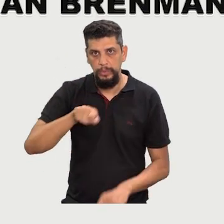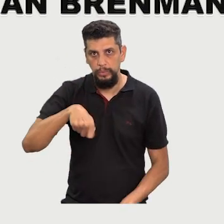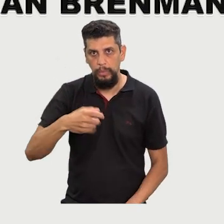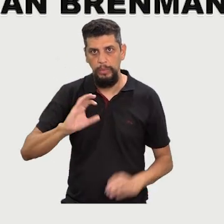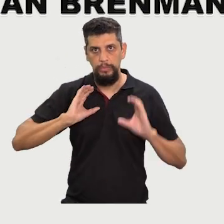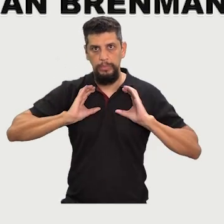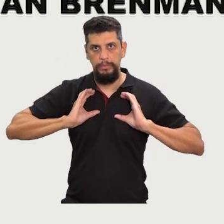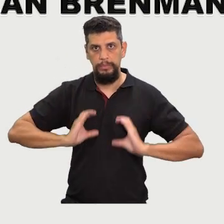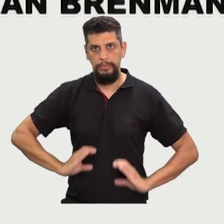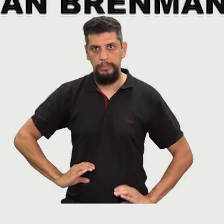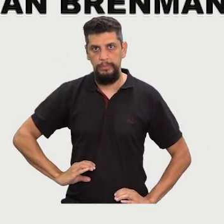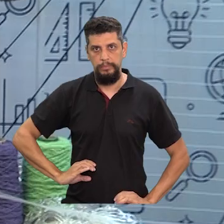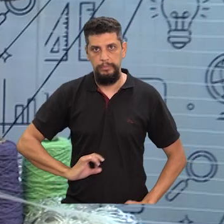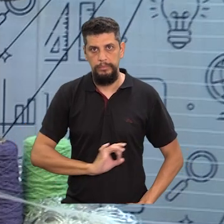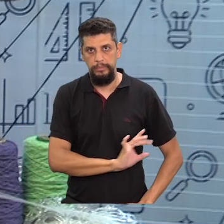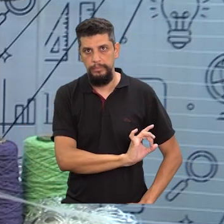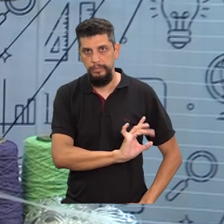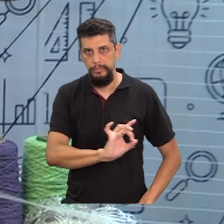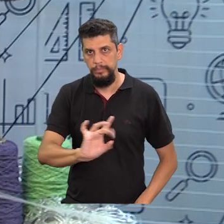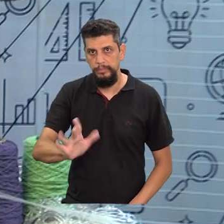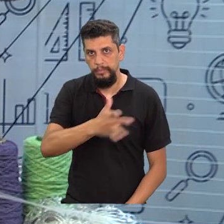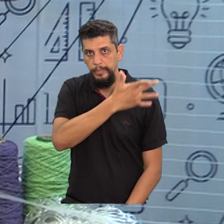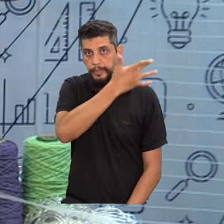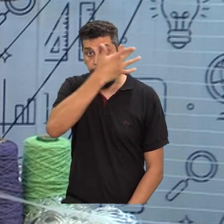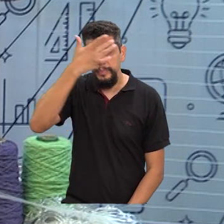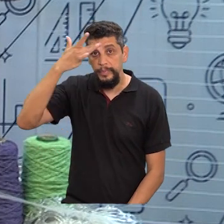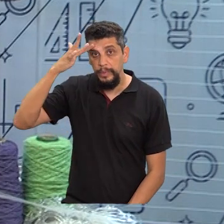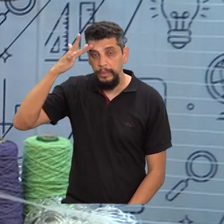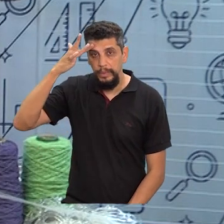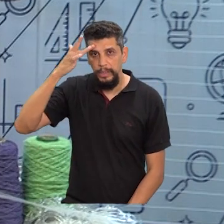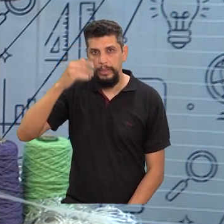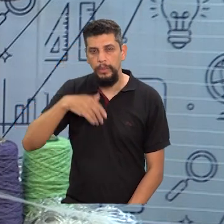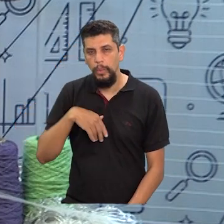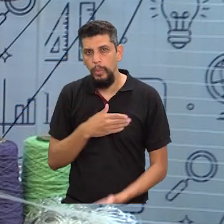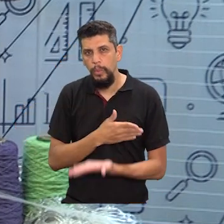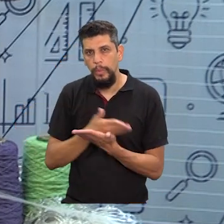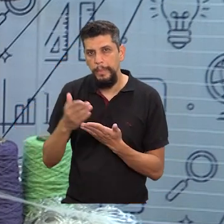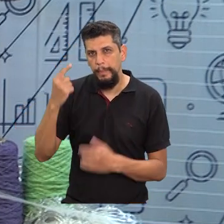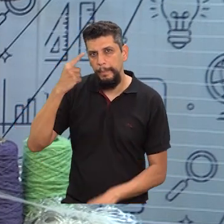sobre esse comportamento humano, né? A origem das coisas. Enfim, a